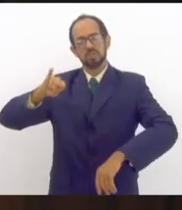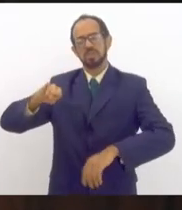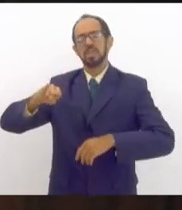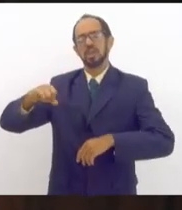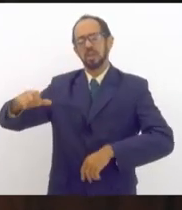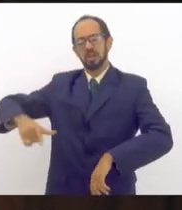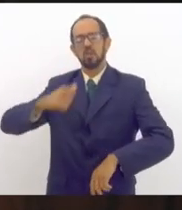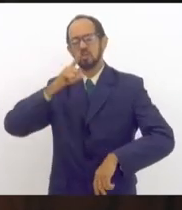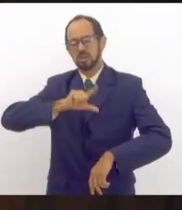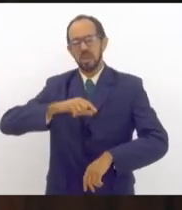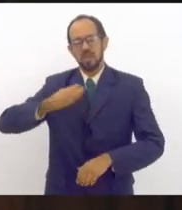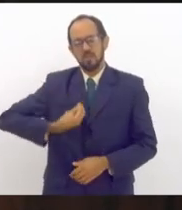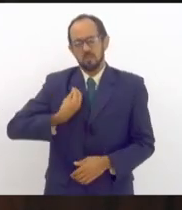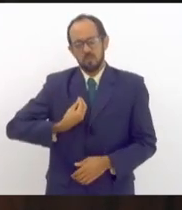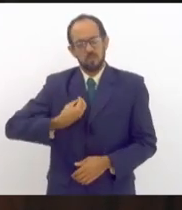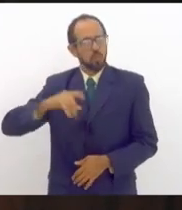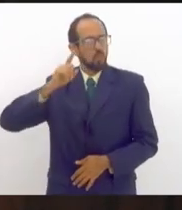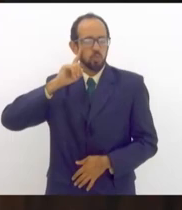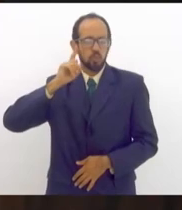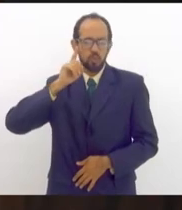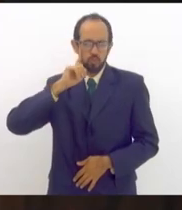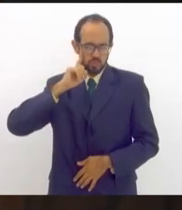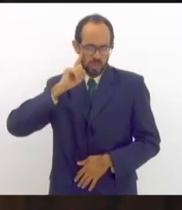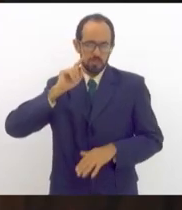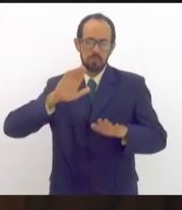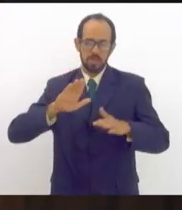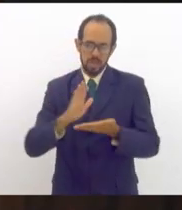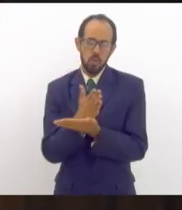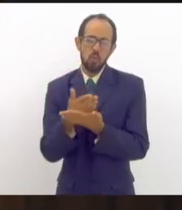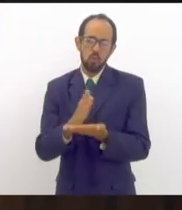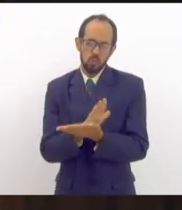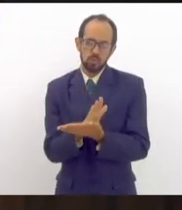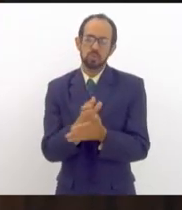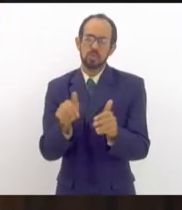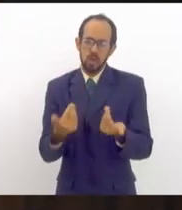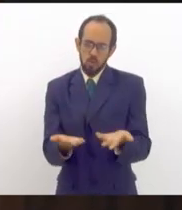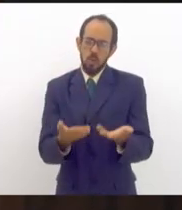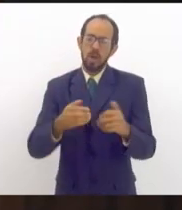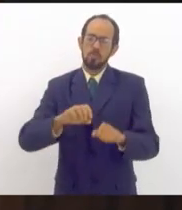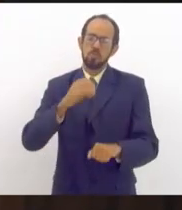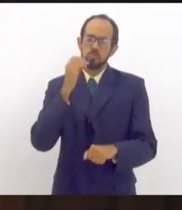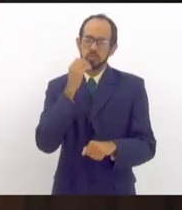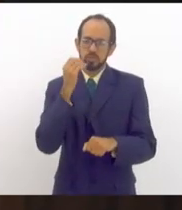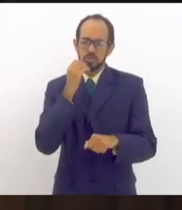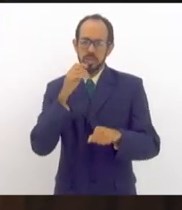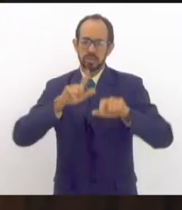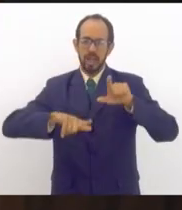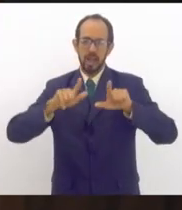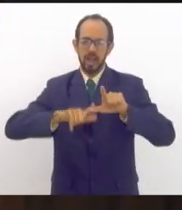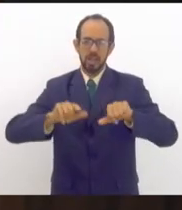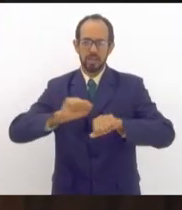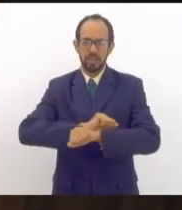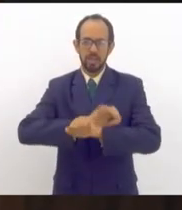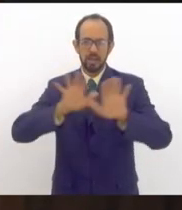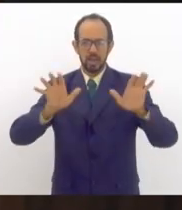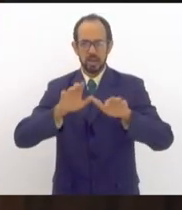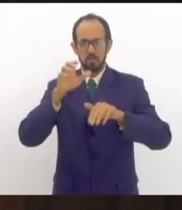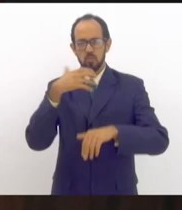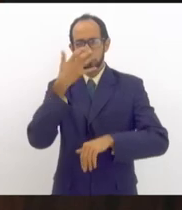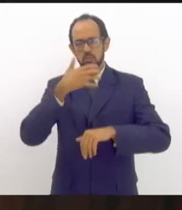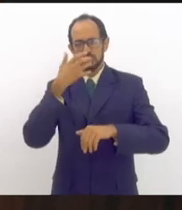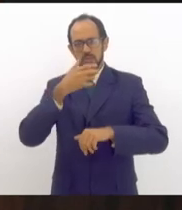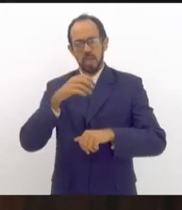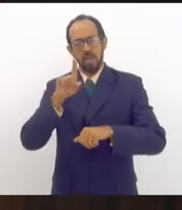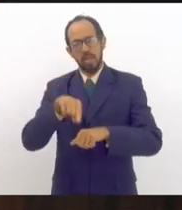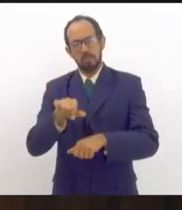aquela realidade mas alguns já conviveram um pouco já saíram Então acho que a letra da música é a música é um instrumento Fortíssimo e ela